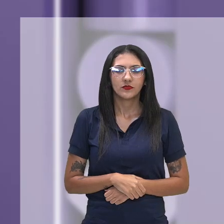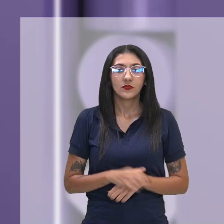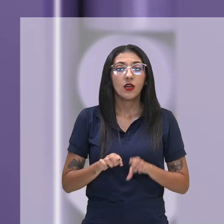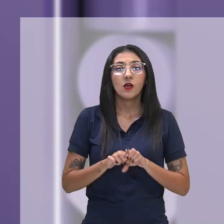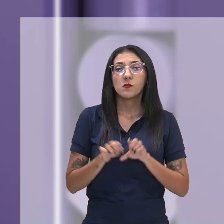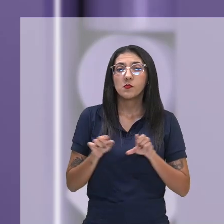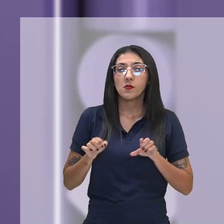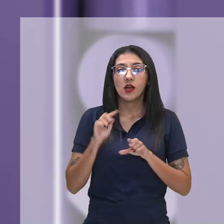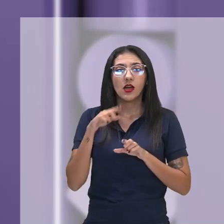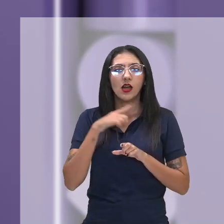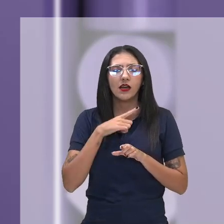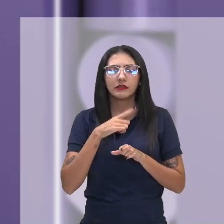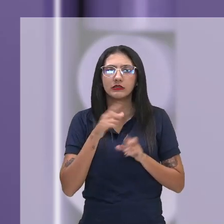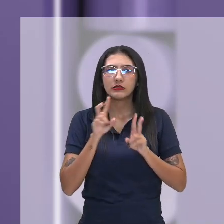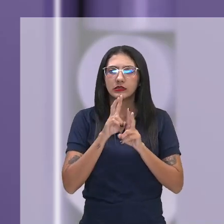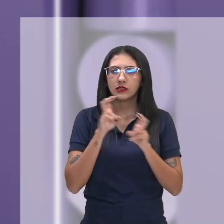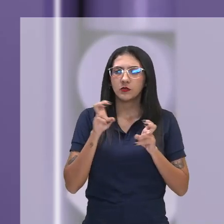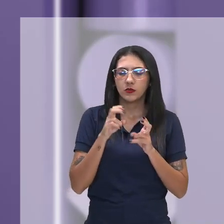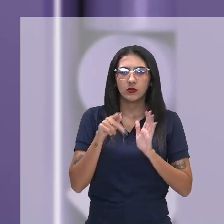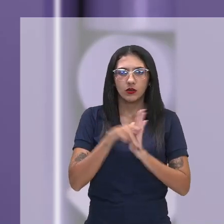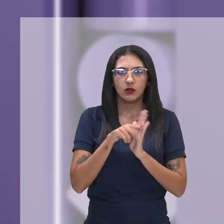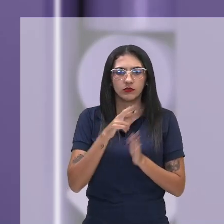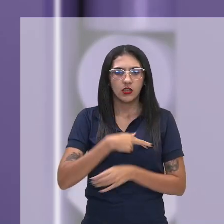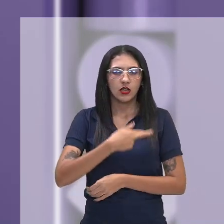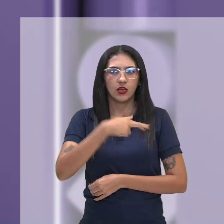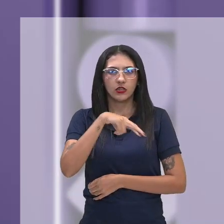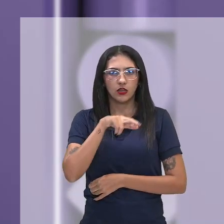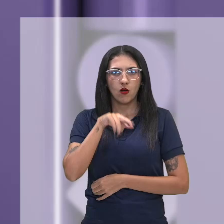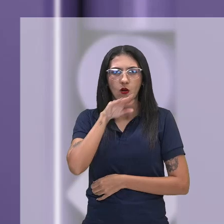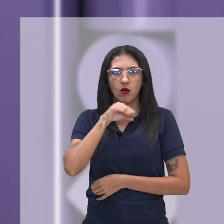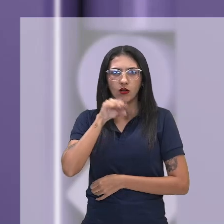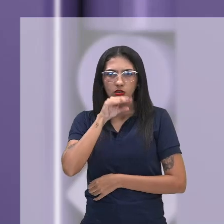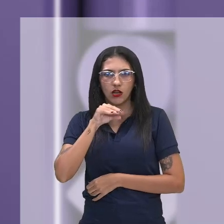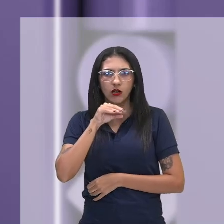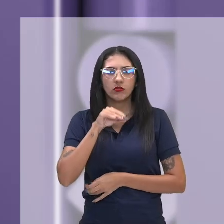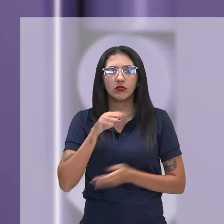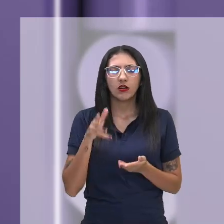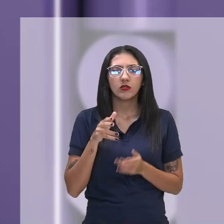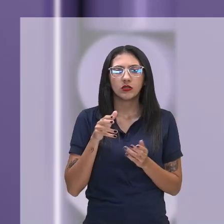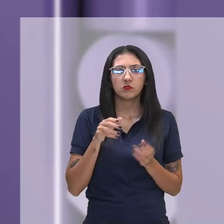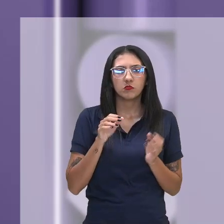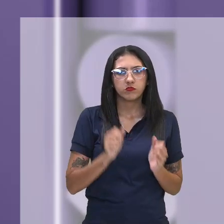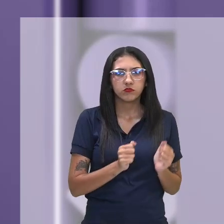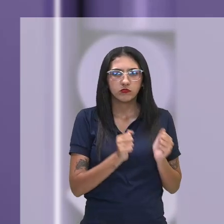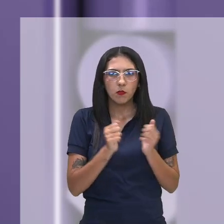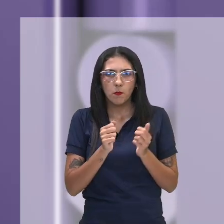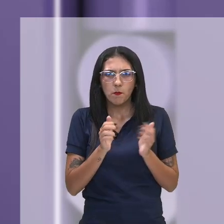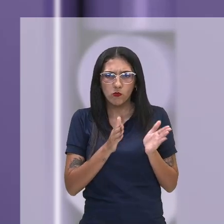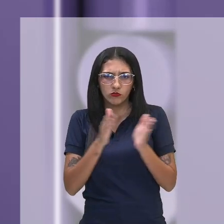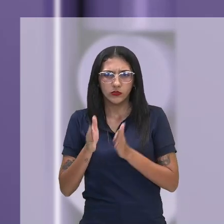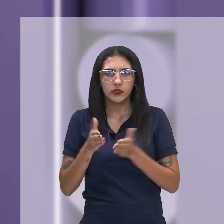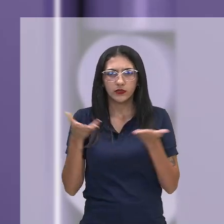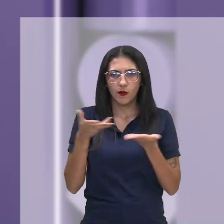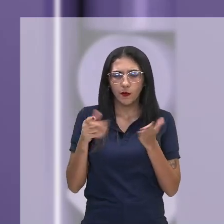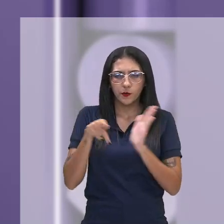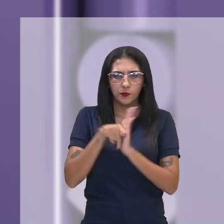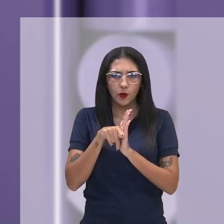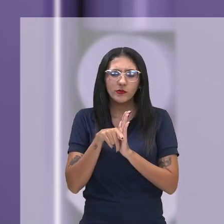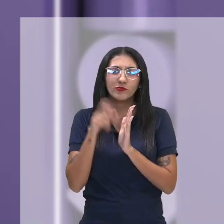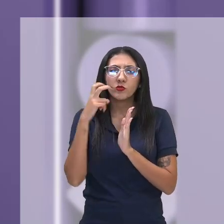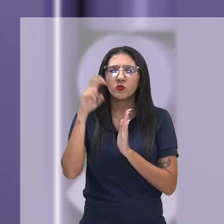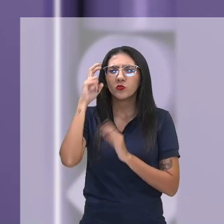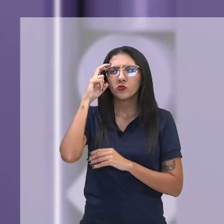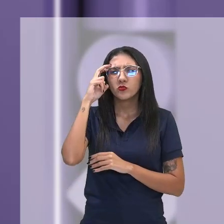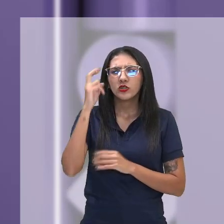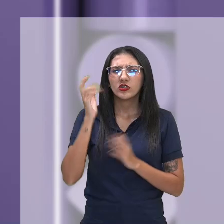da oralidade, das religiões de tradição oral, já passando um pouco para as religiões de tradição escrita, algumas